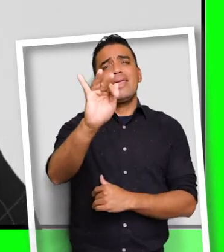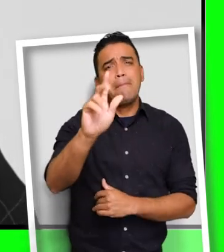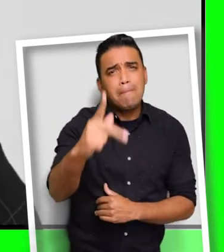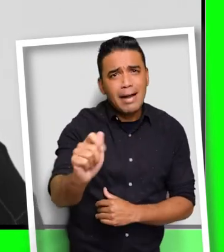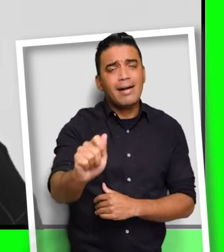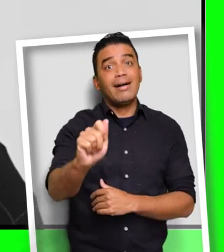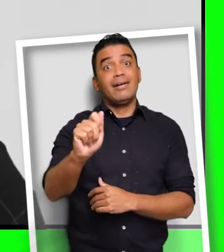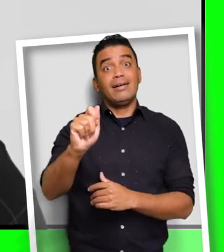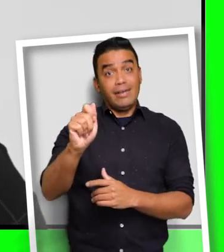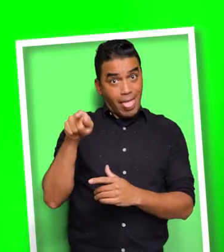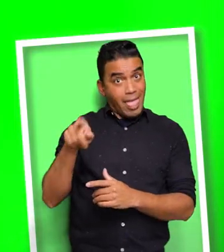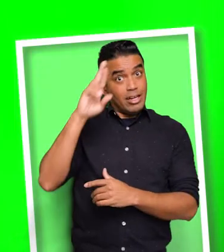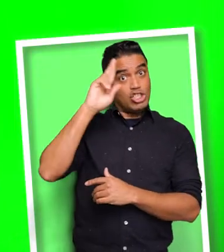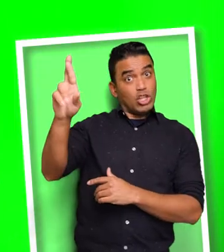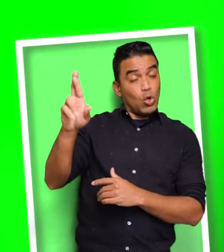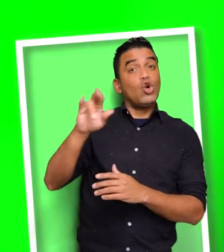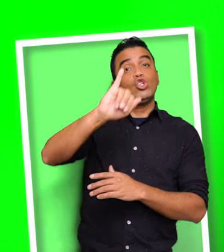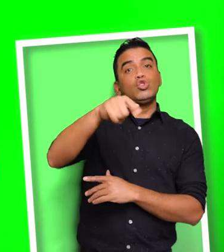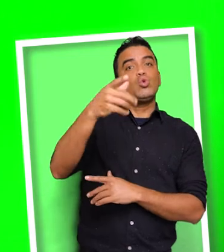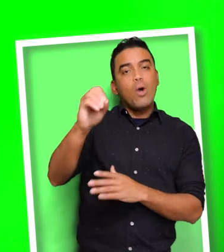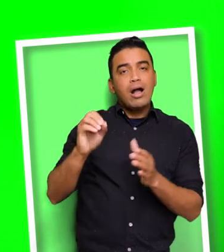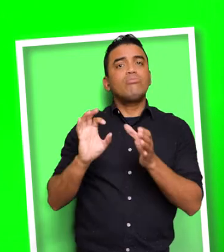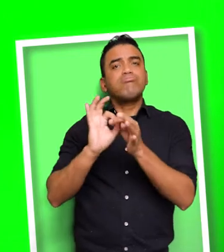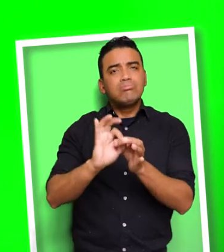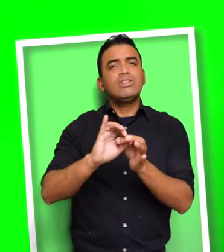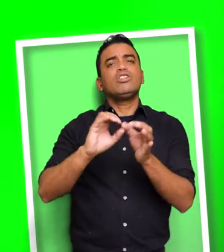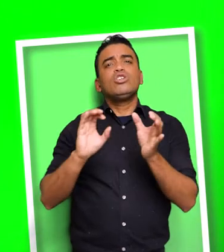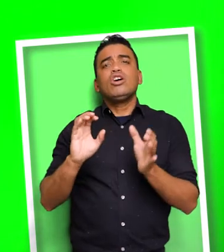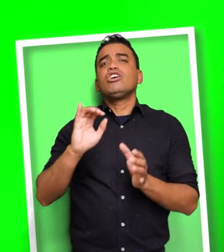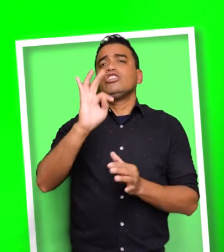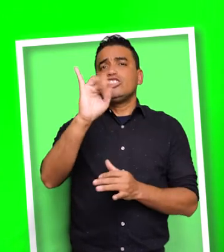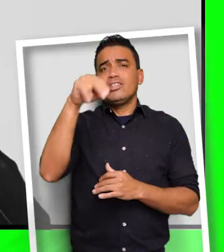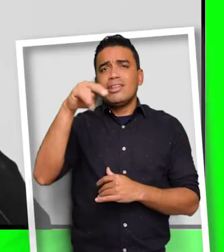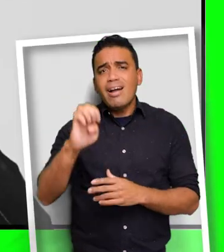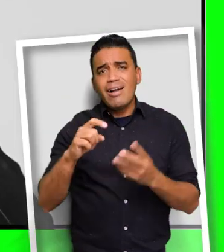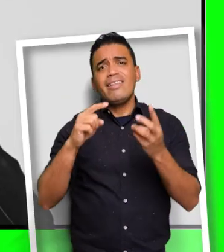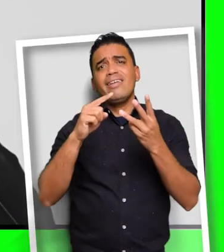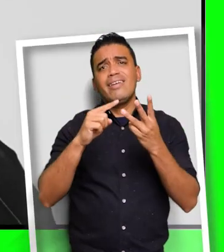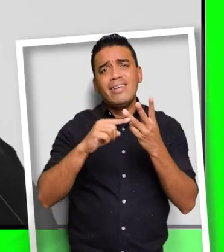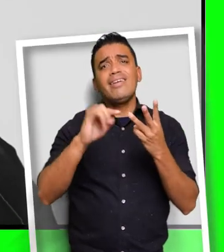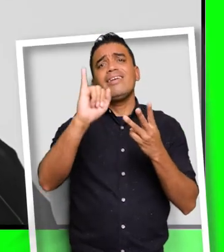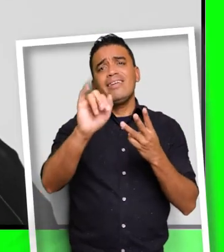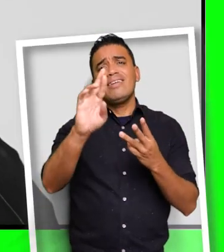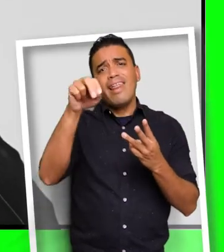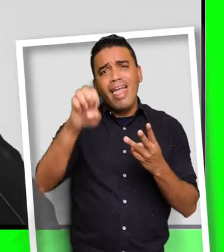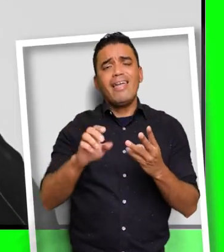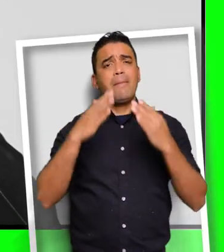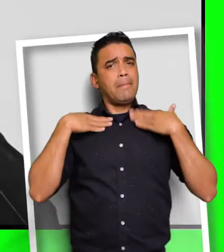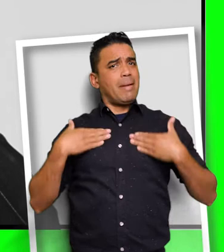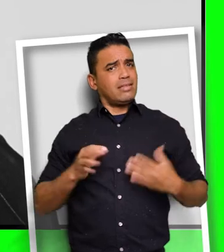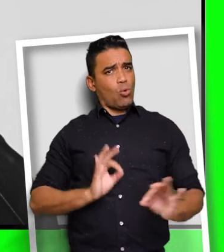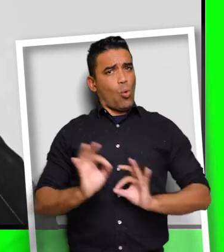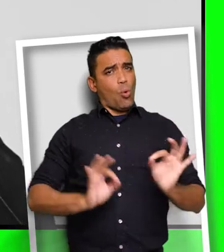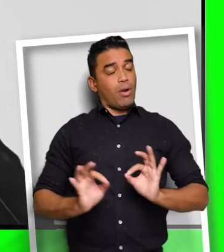o diretor e orientador da pesquisa, junto com a Titânia e a preparação corporal da Irene Ziviani. Eu acho